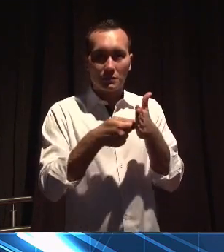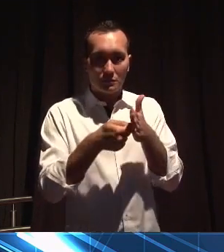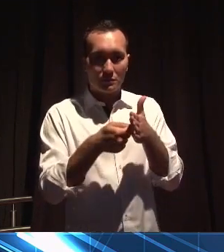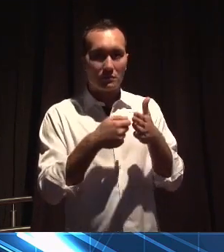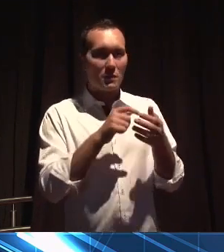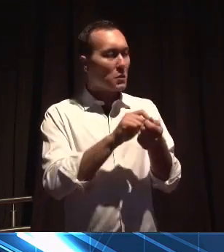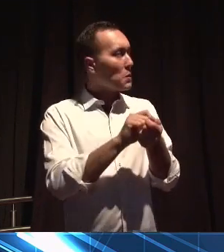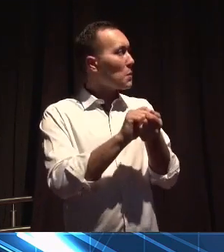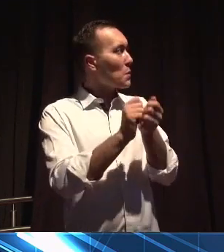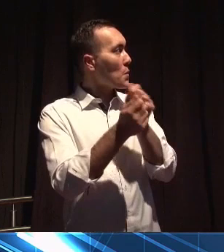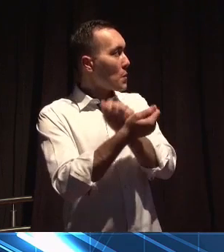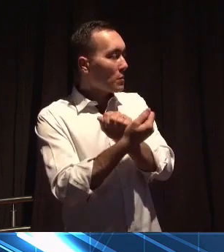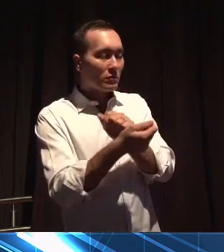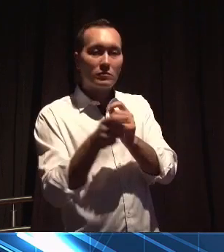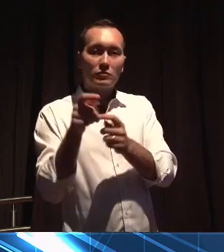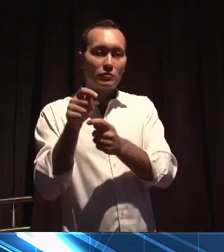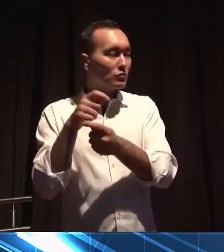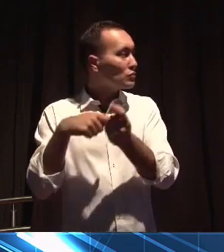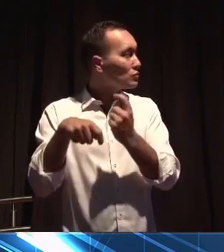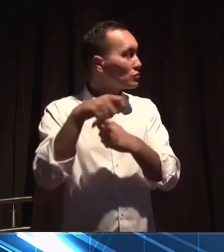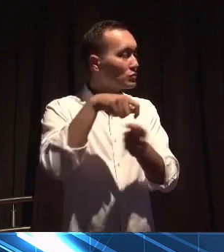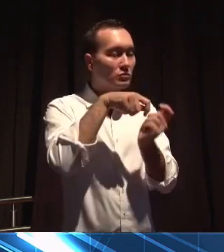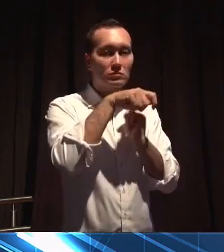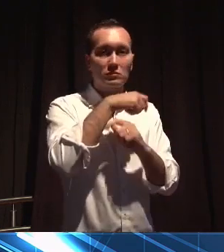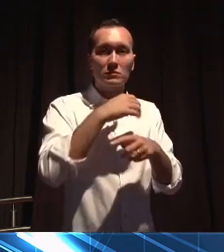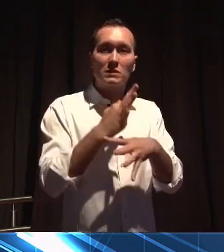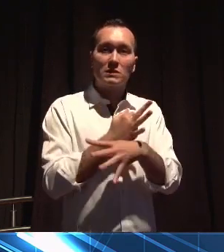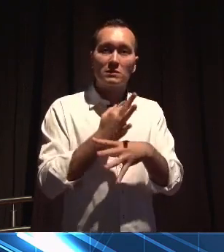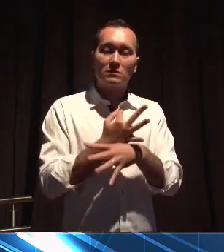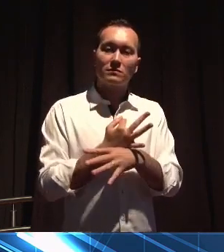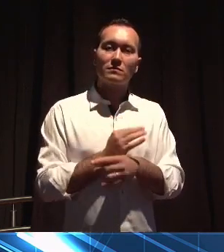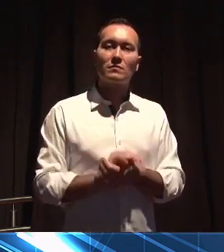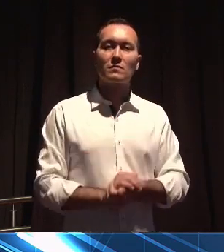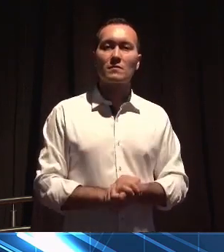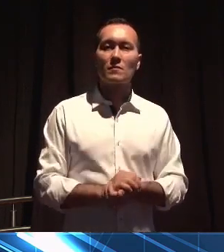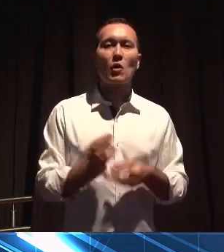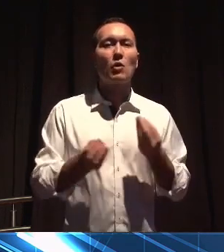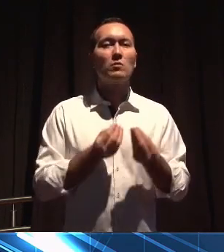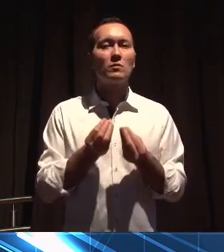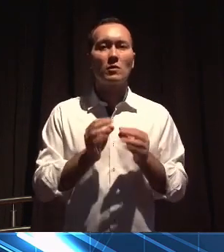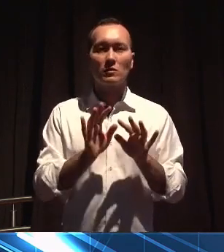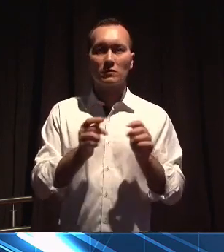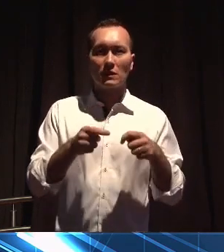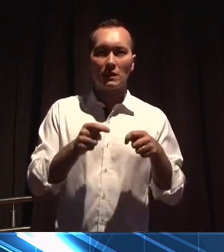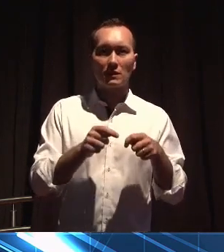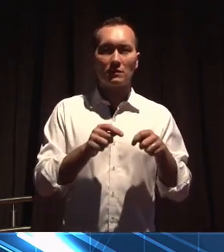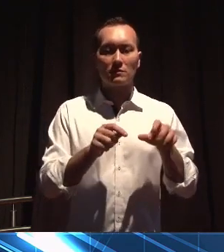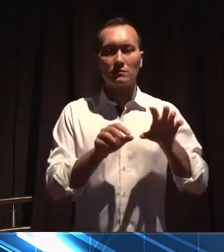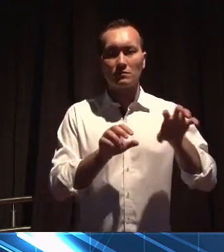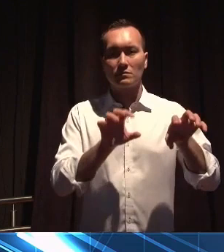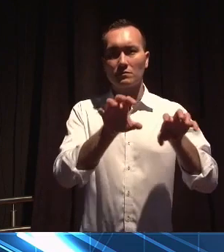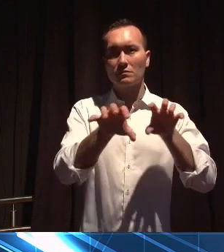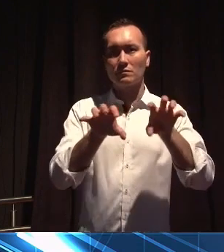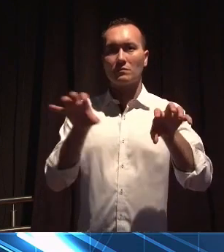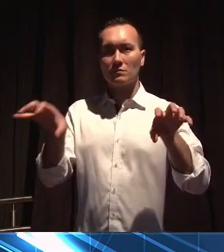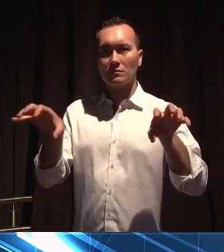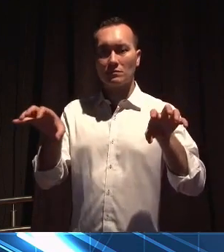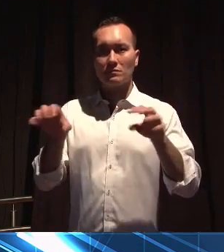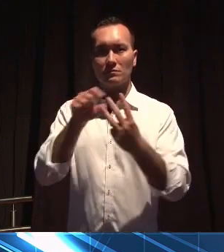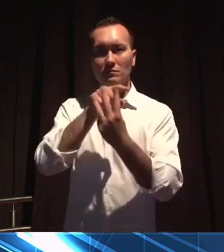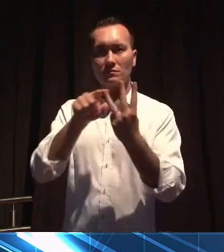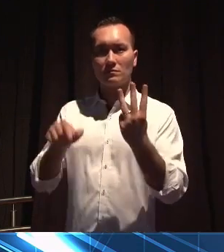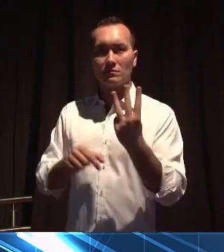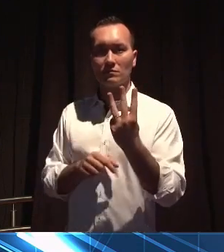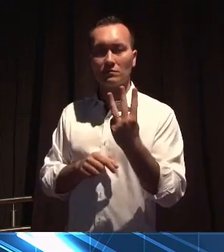arquitetura de três camadas você já ouviram falar disso pessoal se separa a camada de interface de usuário camada de negócio camada de persistência o